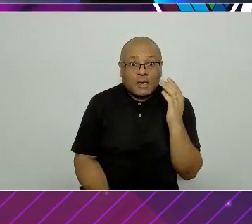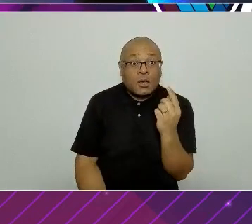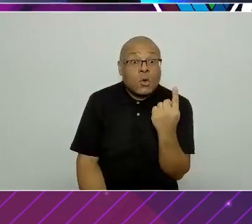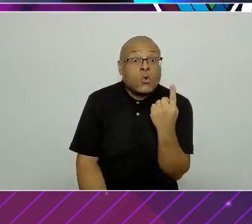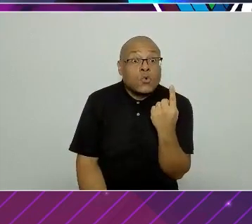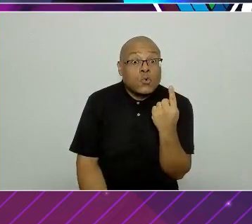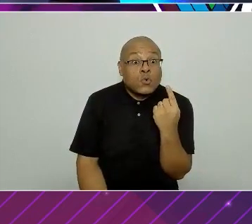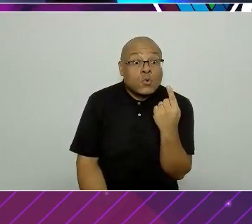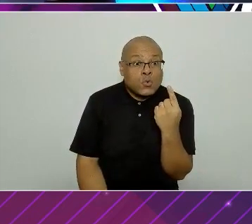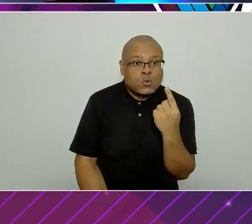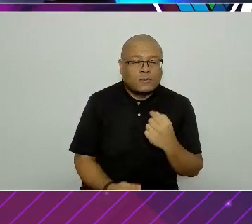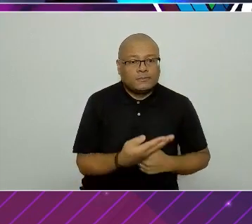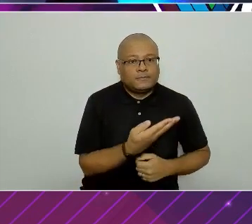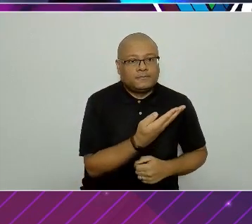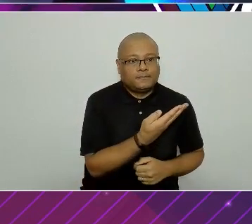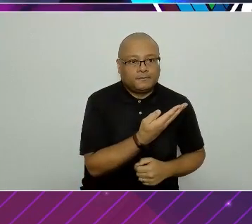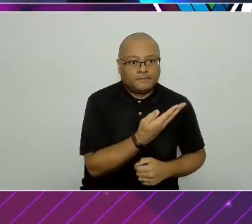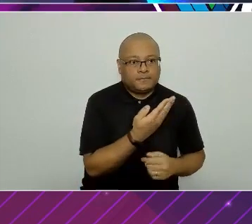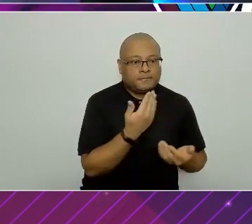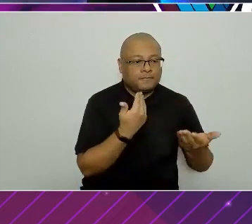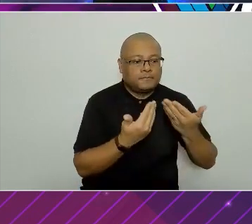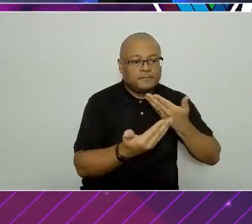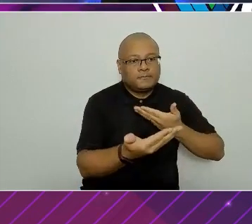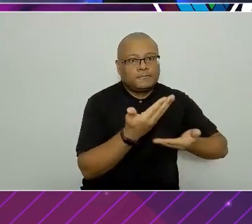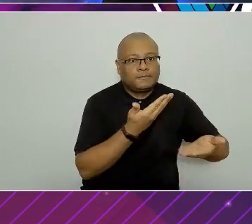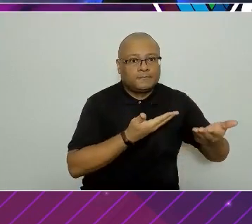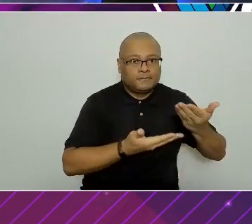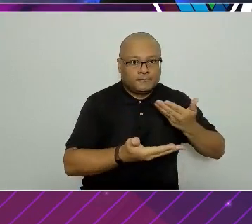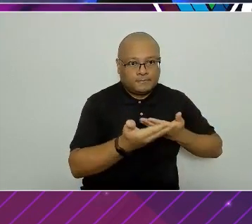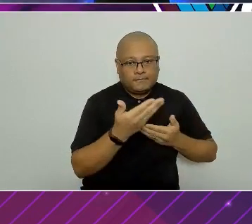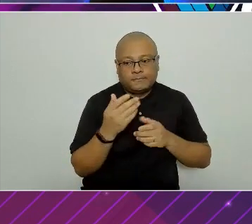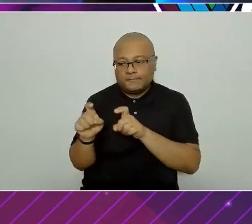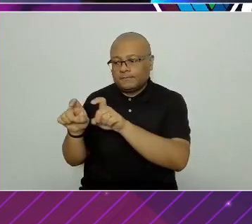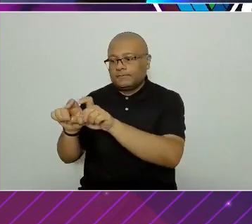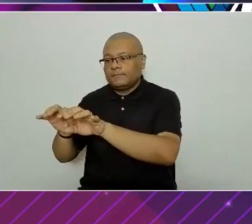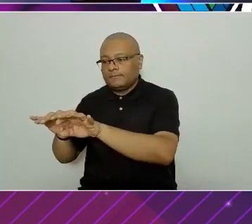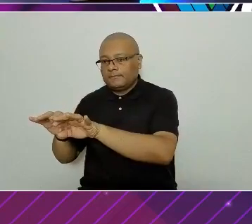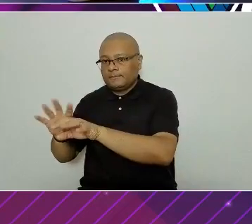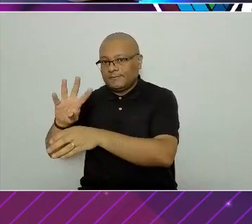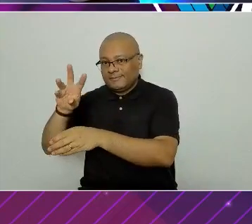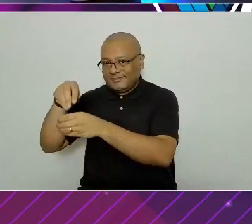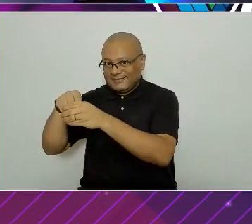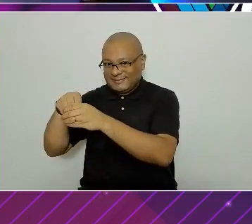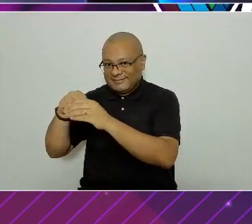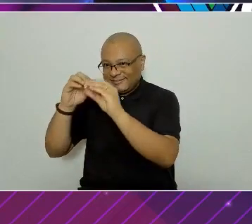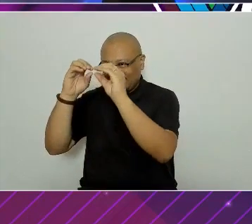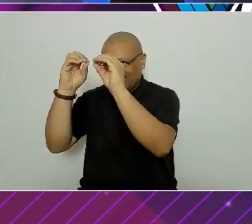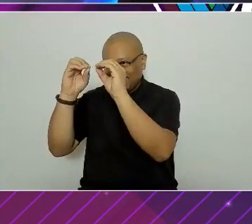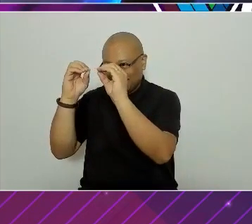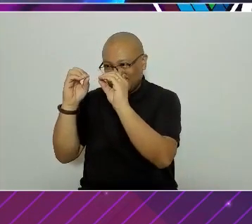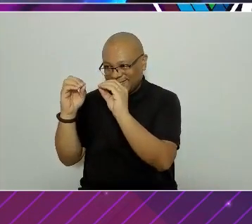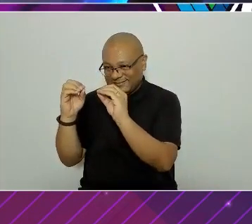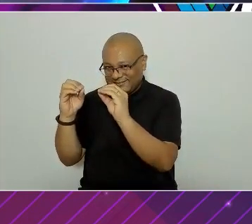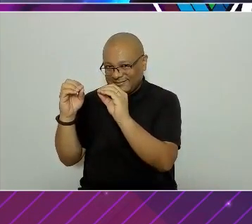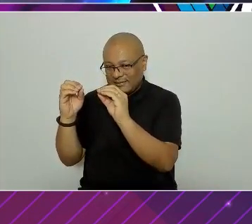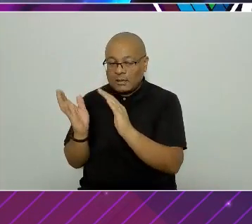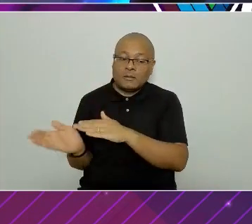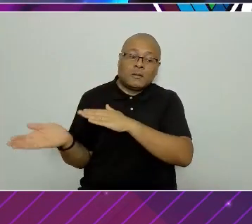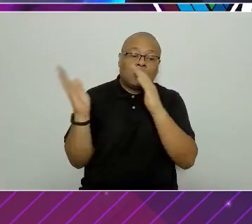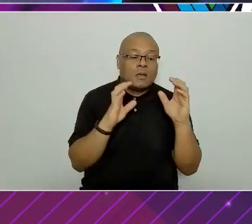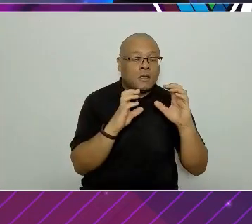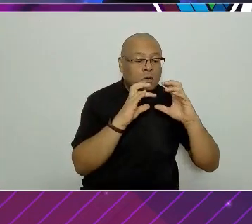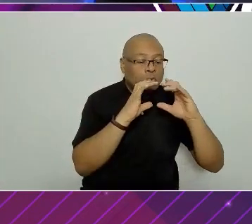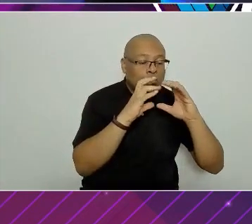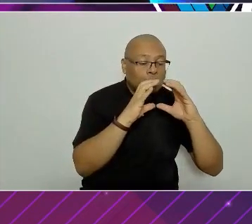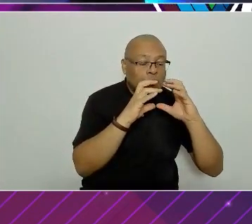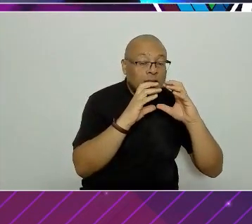comparada a uma interação de uma rede neural artificial. Mas vamos entender um pouco mais, então, como que funciona um